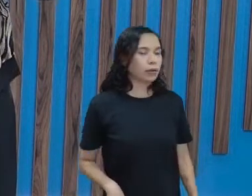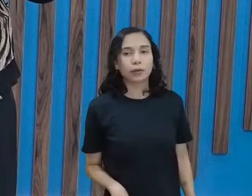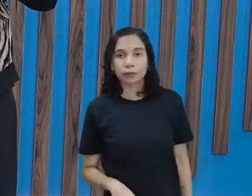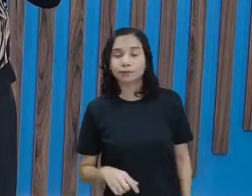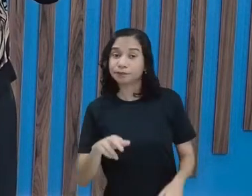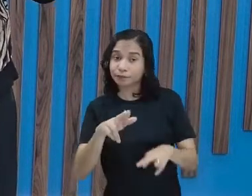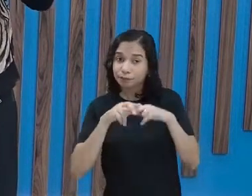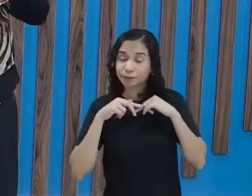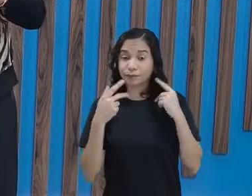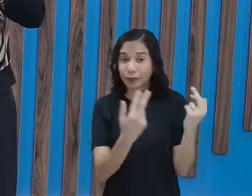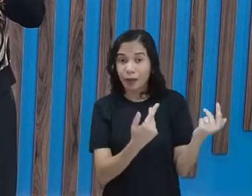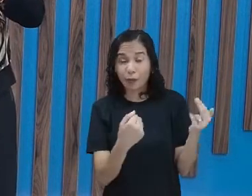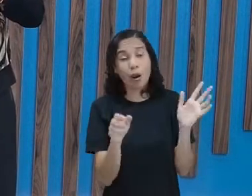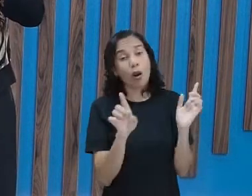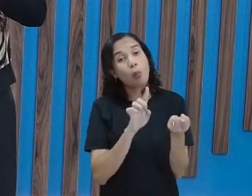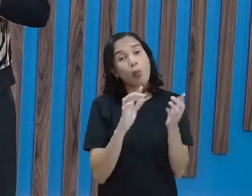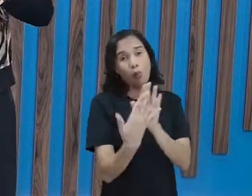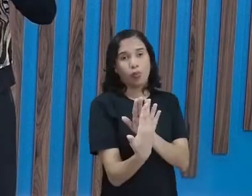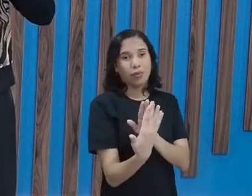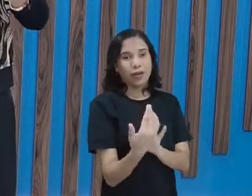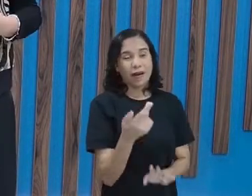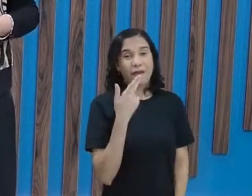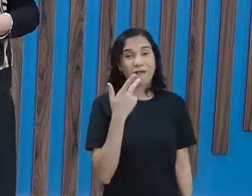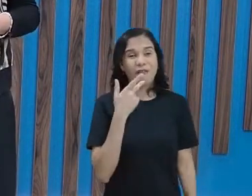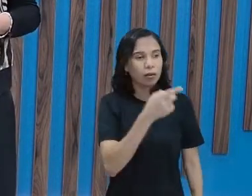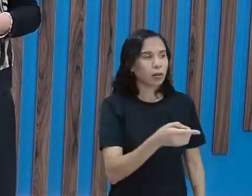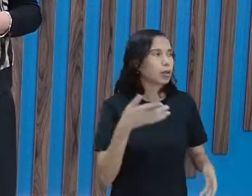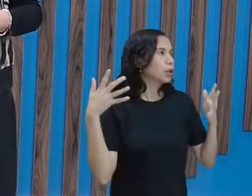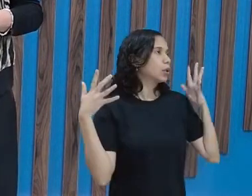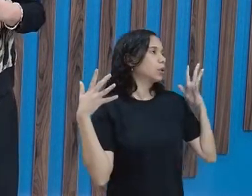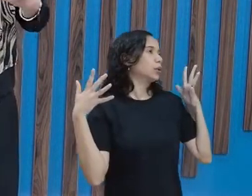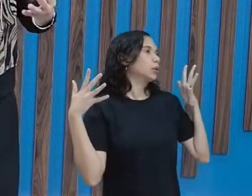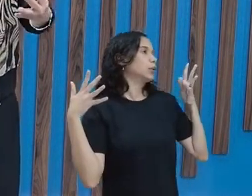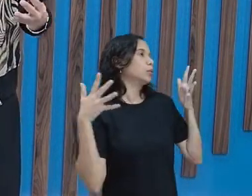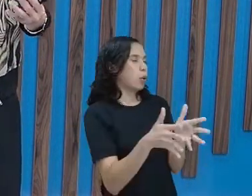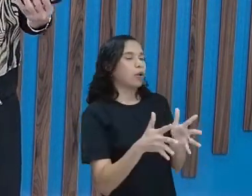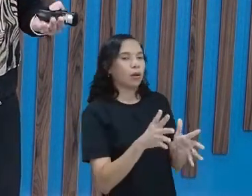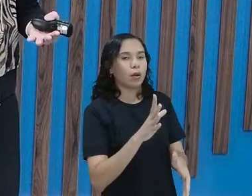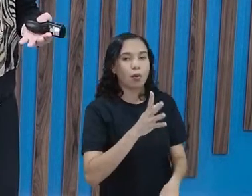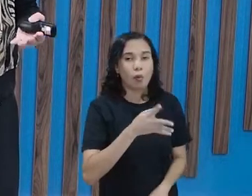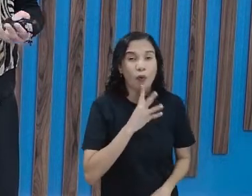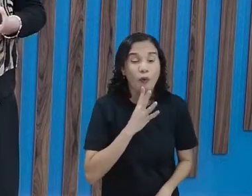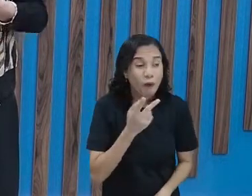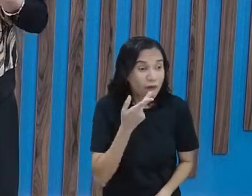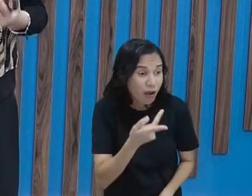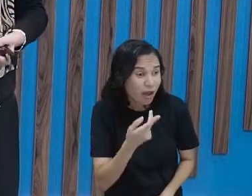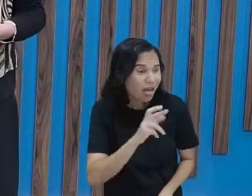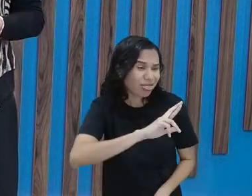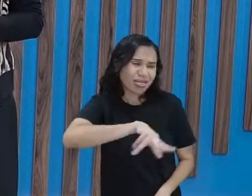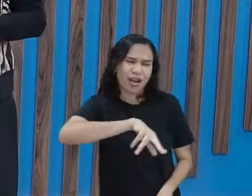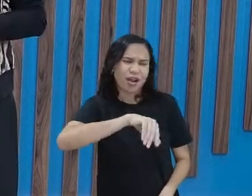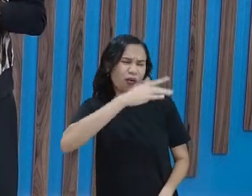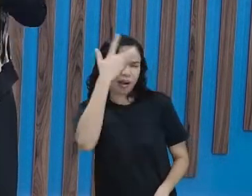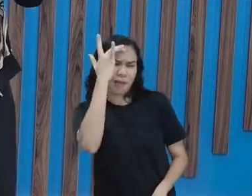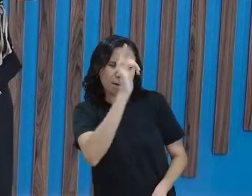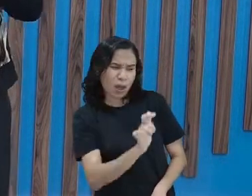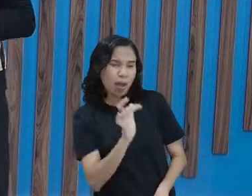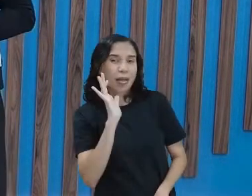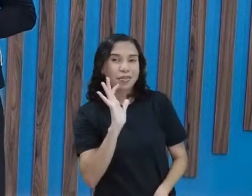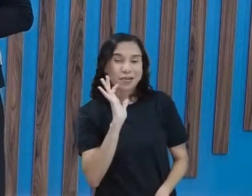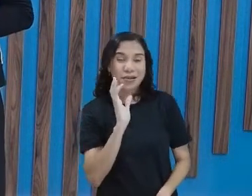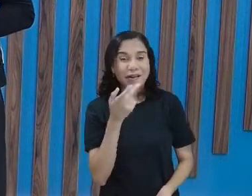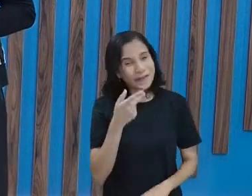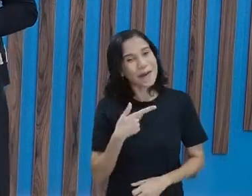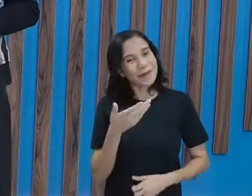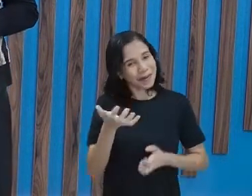Do mesmo jeito, o contrário. Você acha que alguém é muito chato. E aí, quando você conhece, não é. É uma pessoa tão legal. Conta pra mim, eu